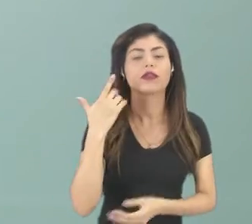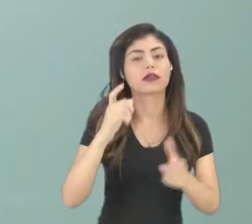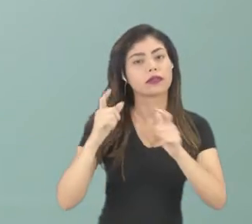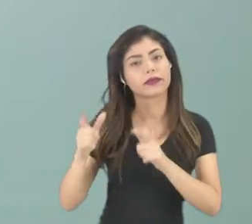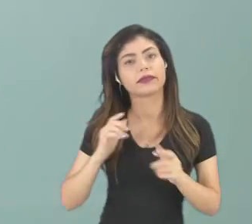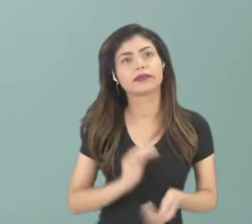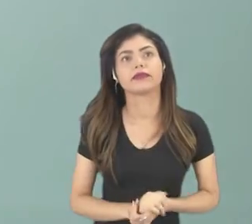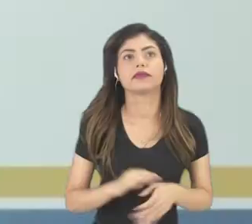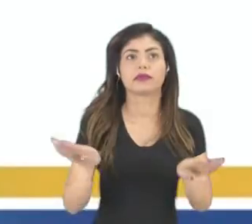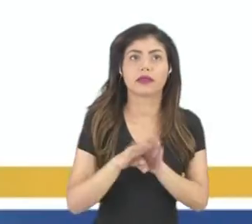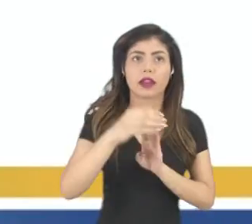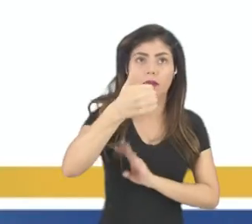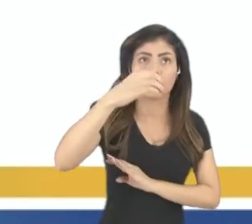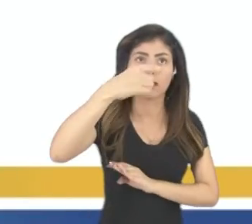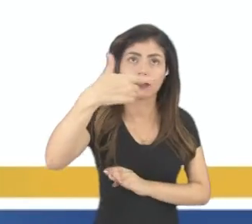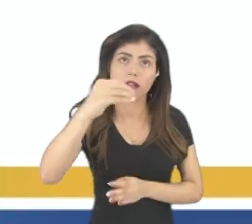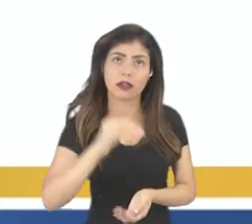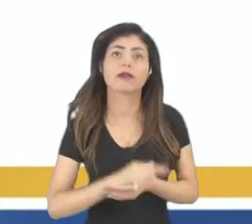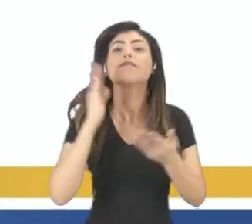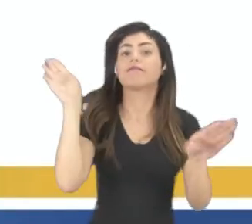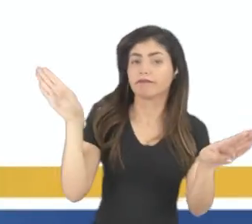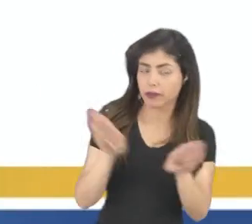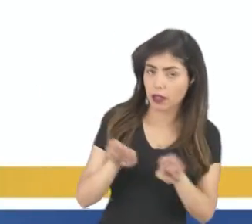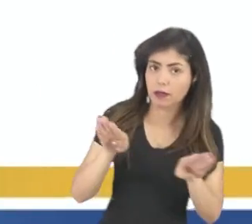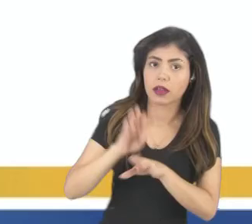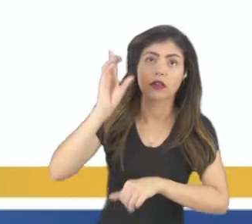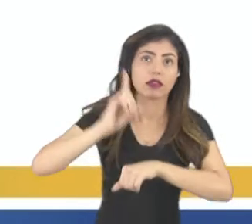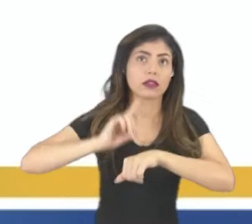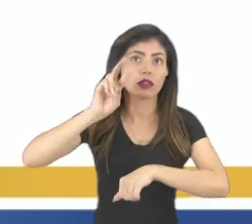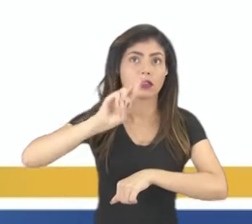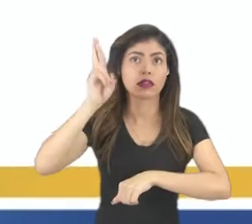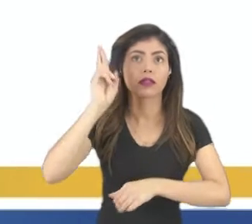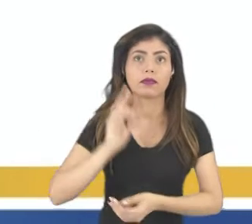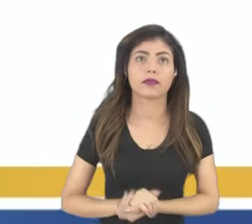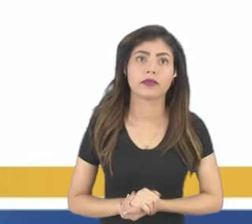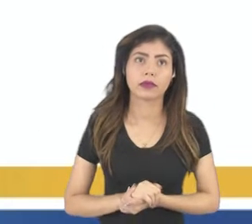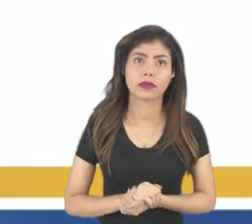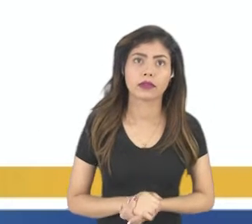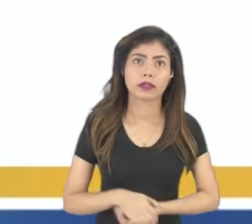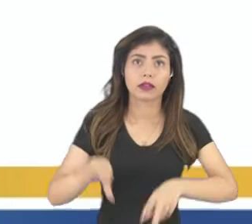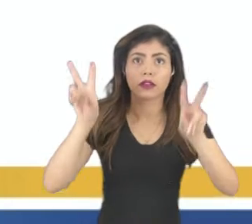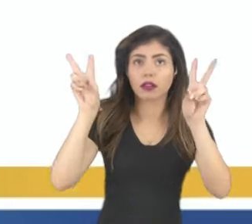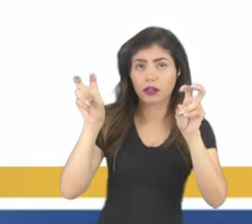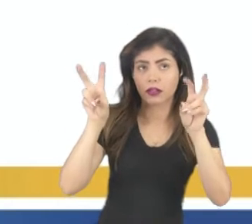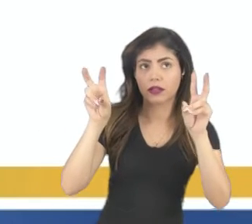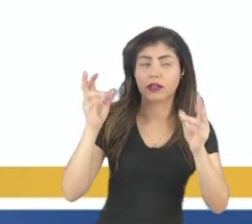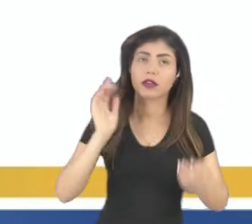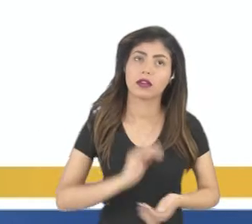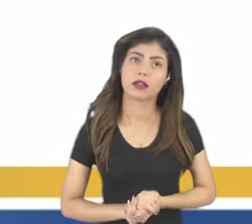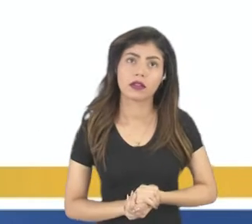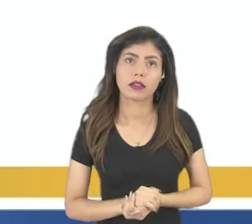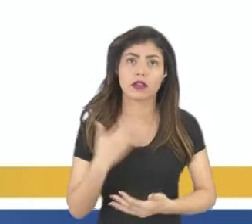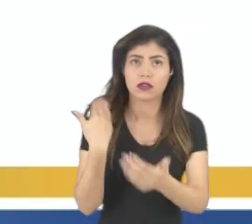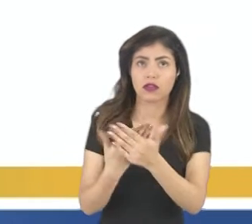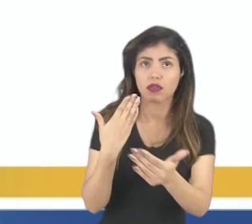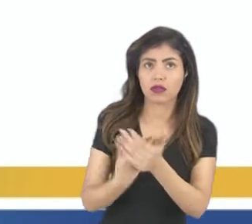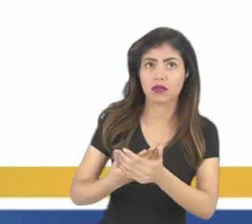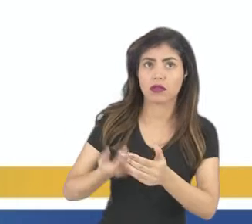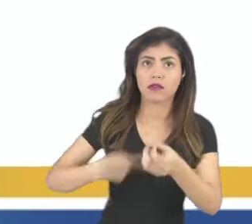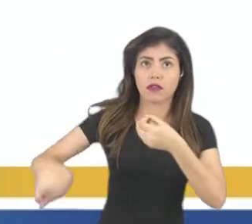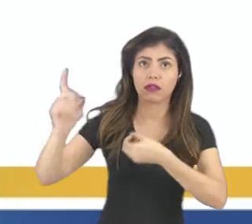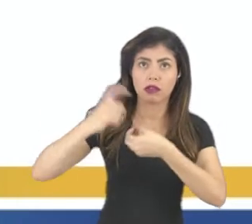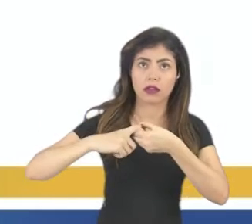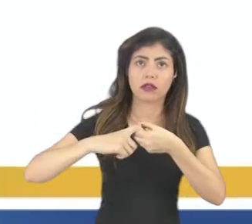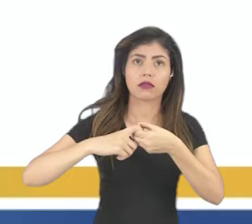áreas Débora alguém em 1924 ele também vai publicar o seu sua tese de doutorado sobre os estudos